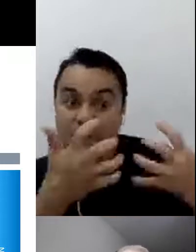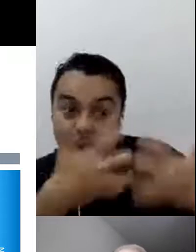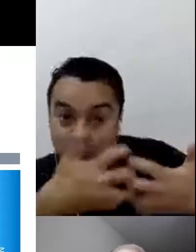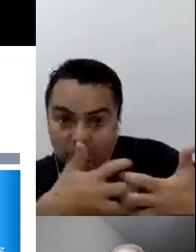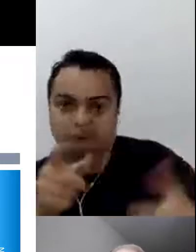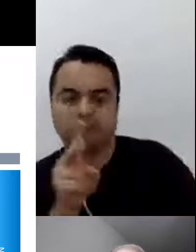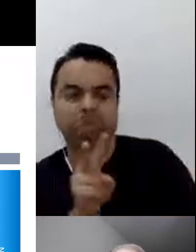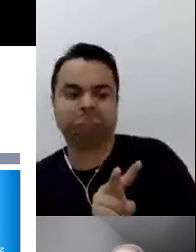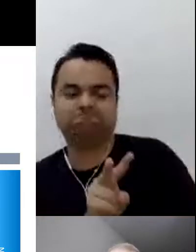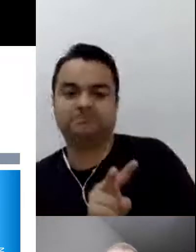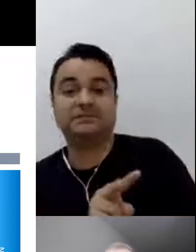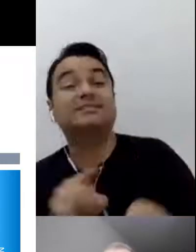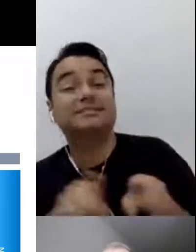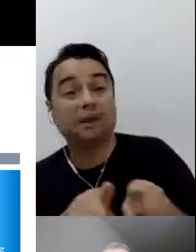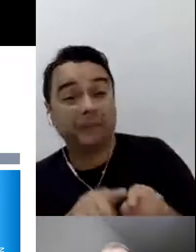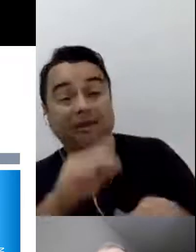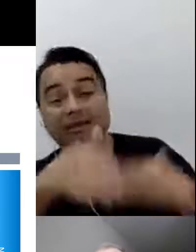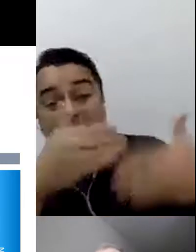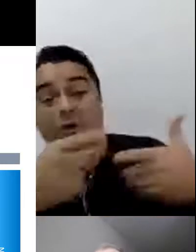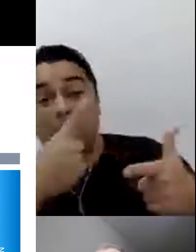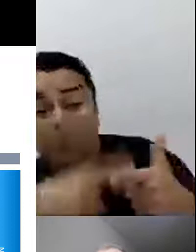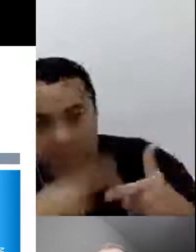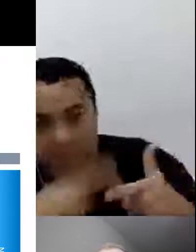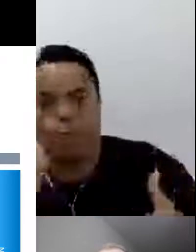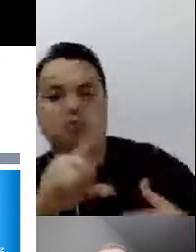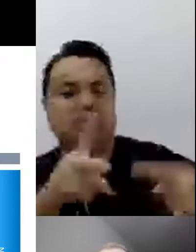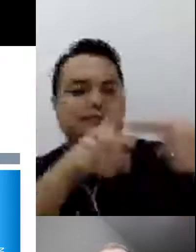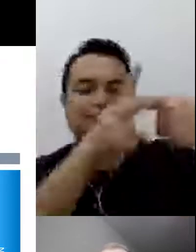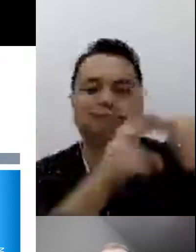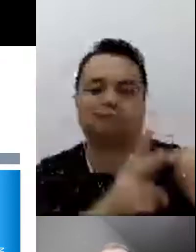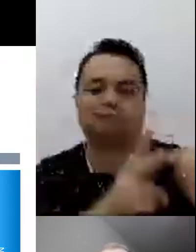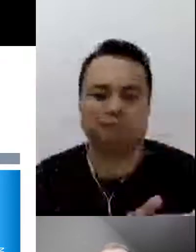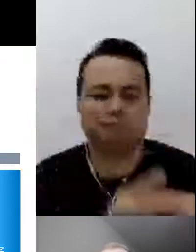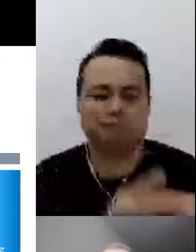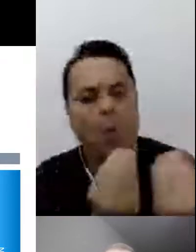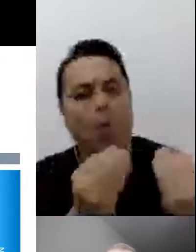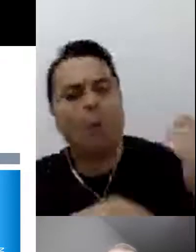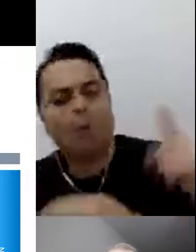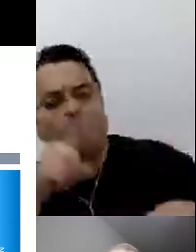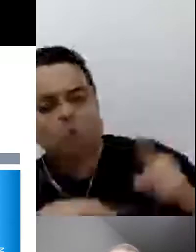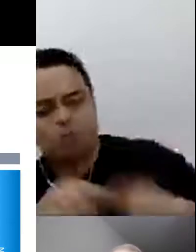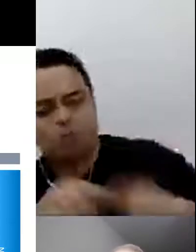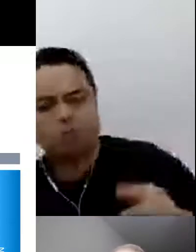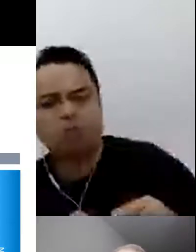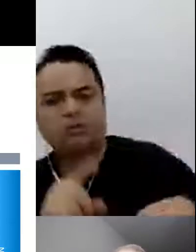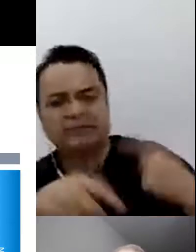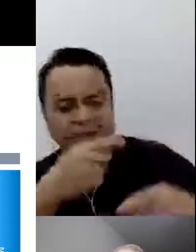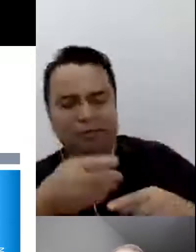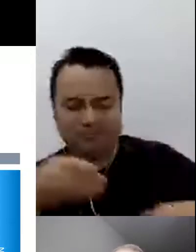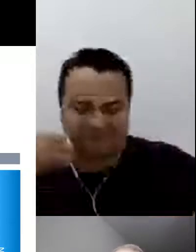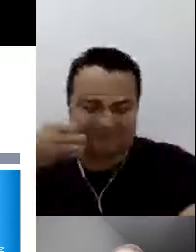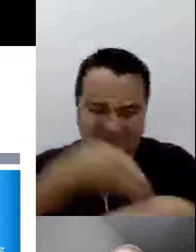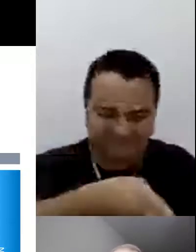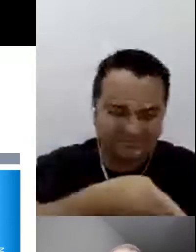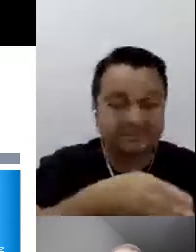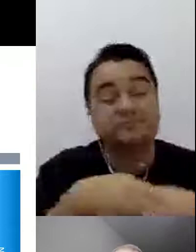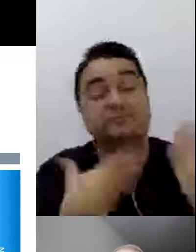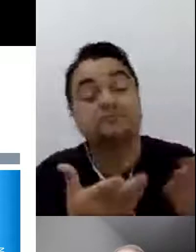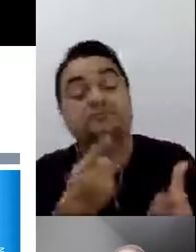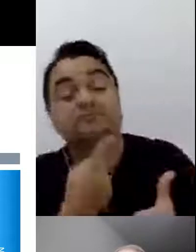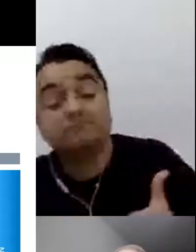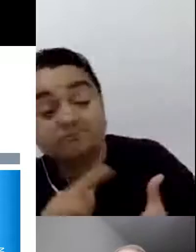da sua manutenção lá na frente, como esse produto esteve, depois da intervenção, qual era o